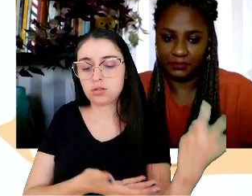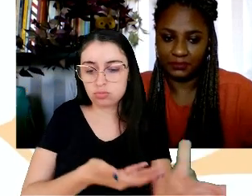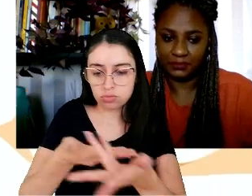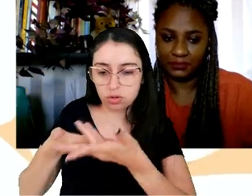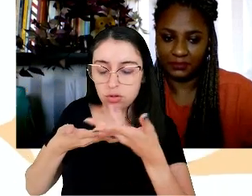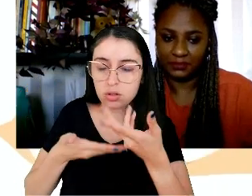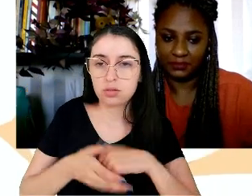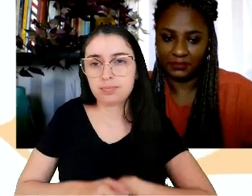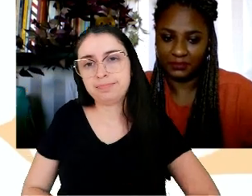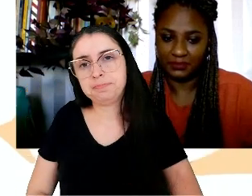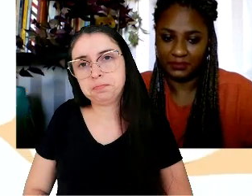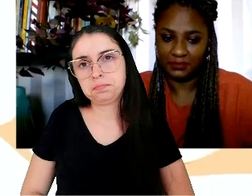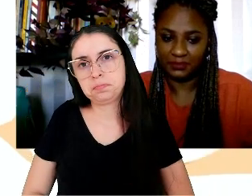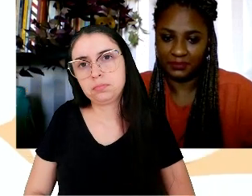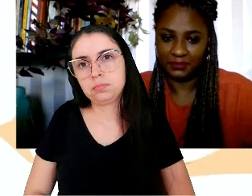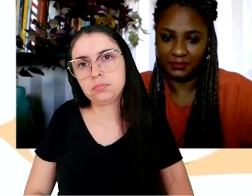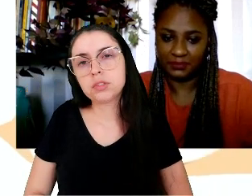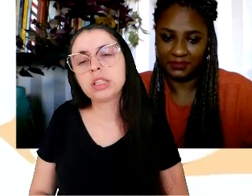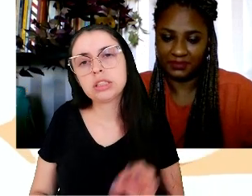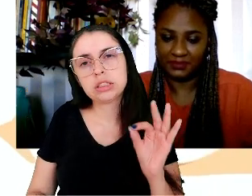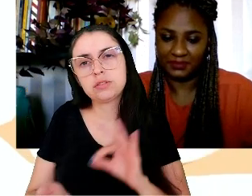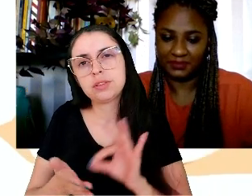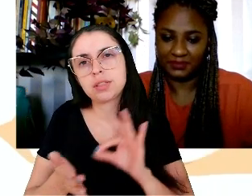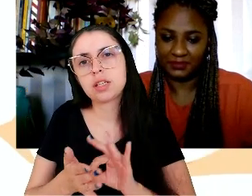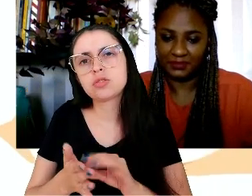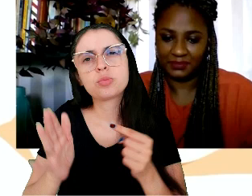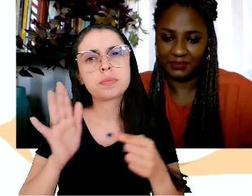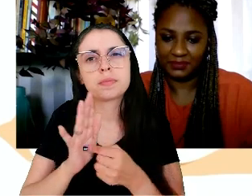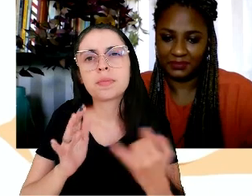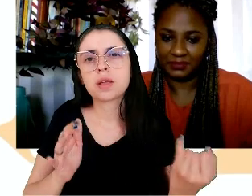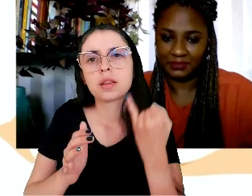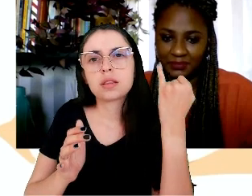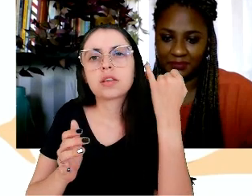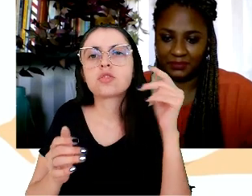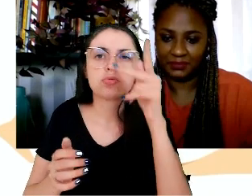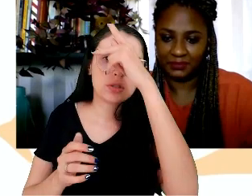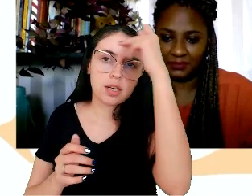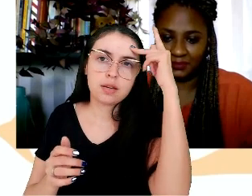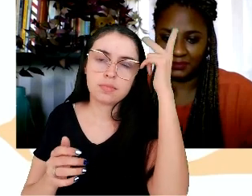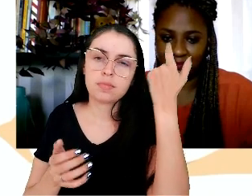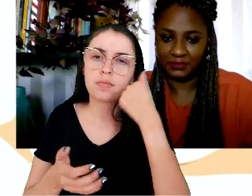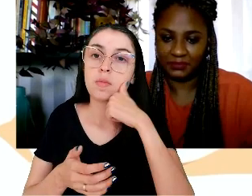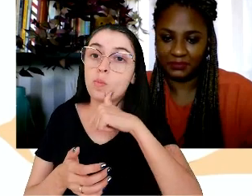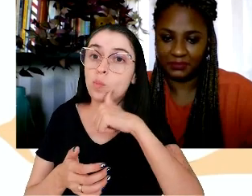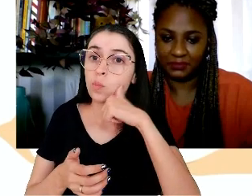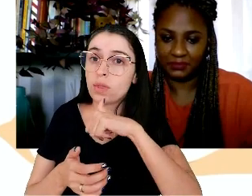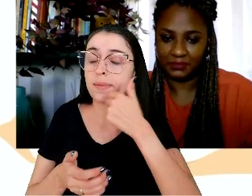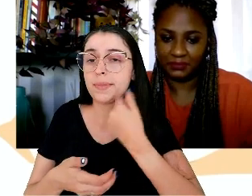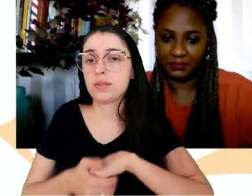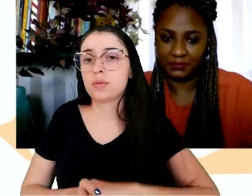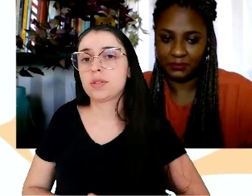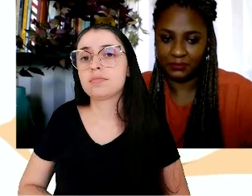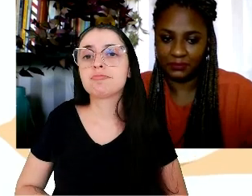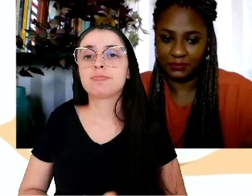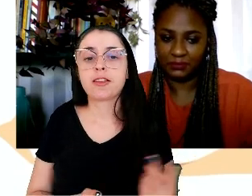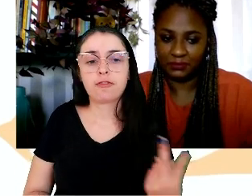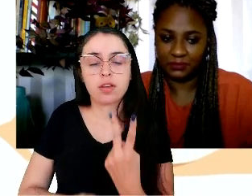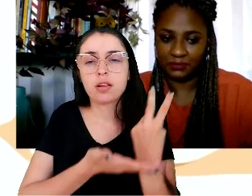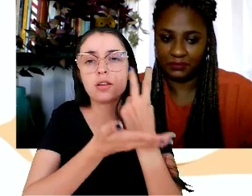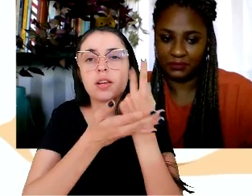né? Na verdade, esse é o principal papel da mulher, né? Uma que valoriza sempre